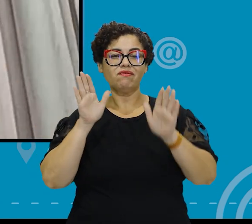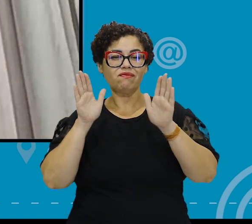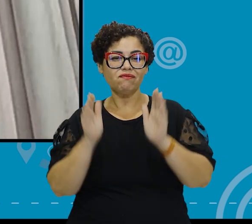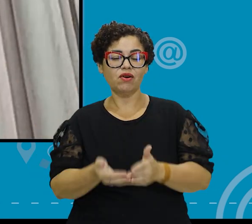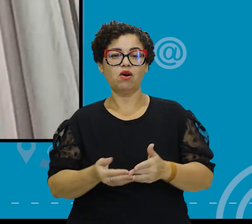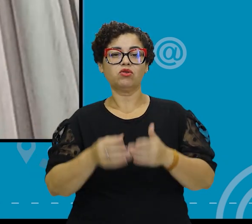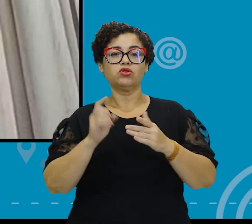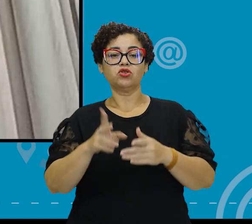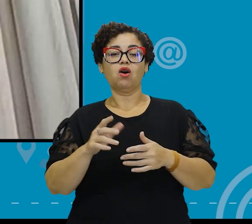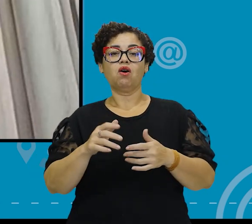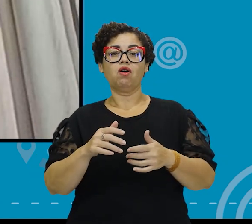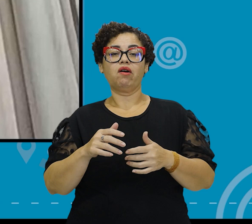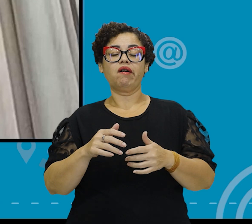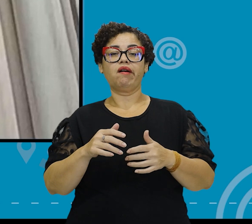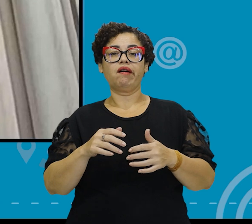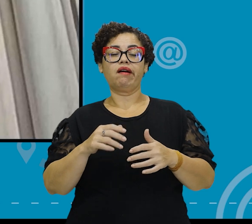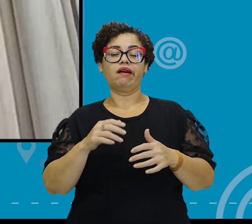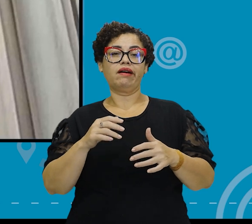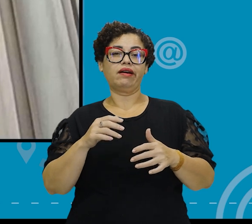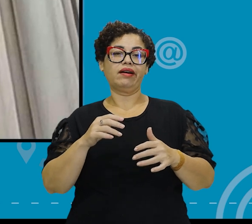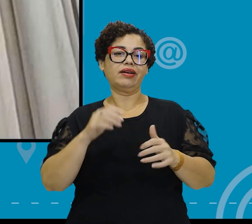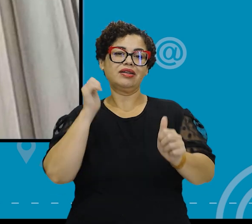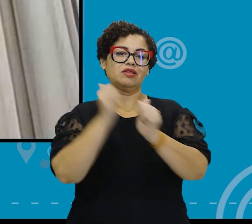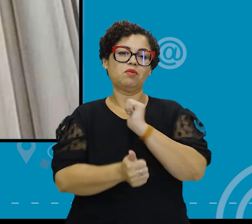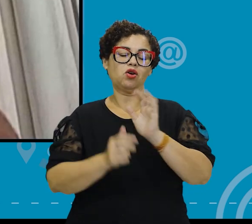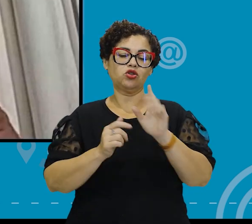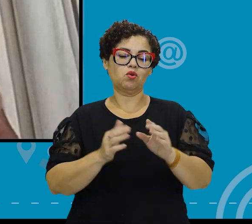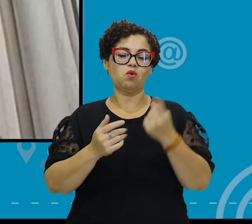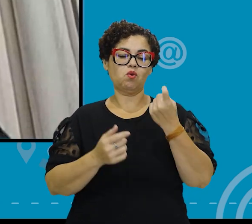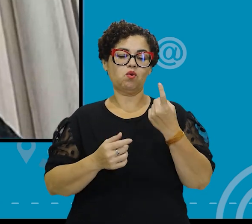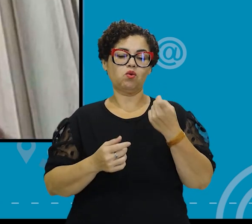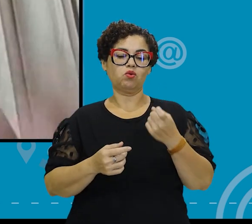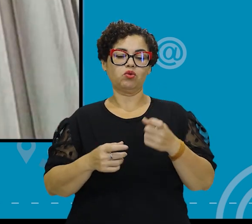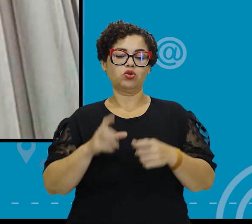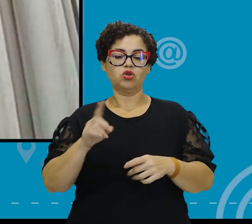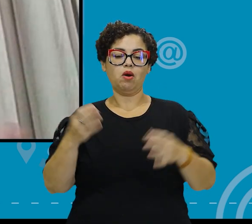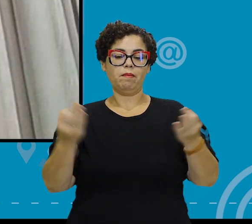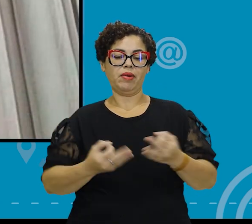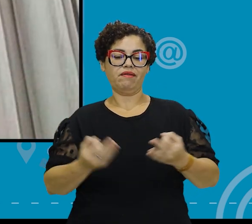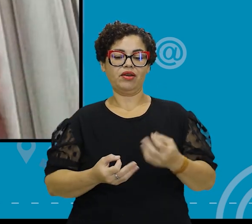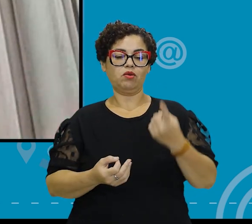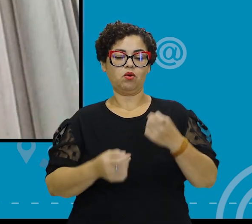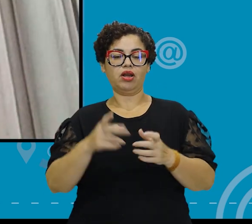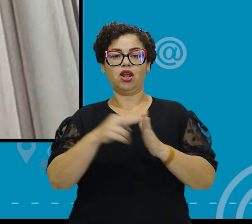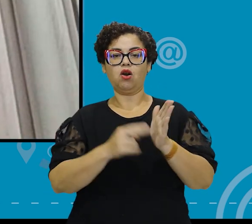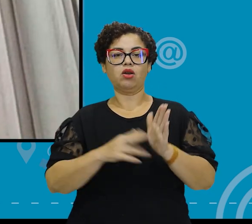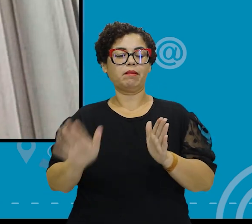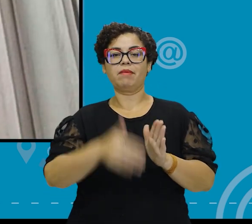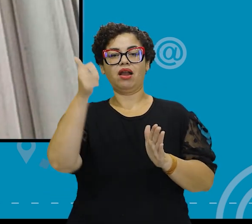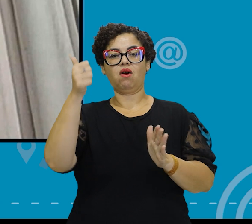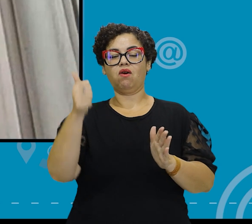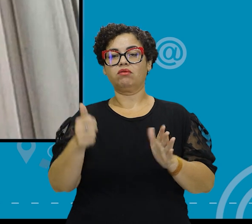centradas na performance, tá certo? Então, não é o aluno fazer o perfeito que ele vai tirar a melhor